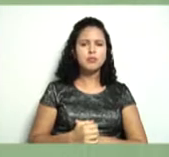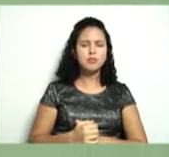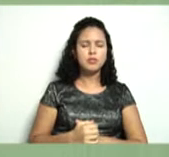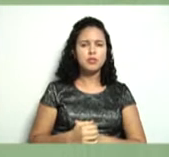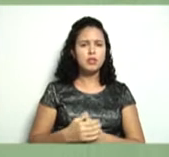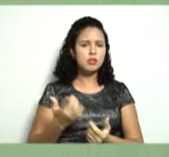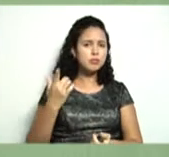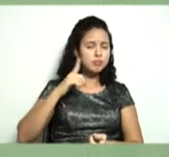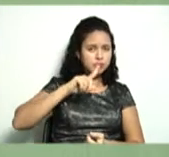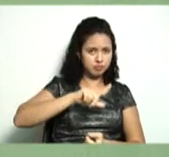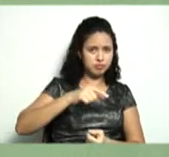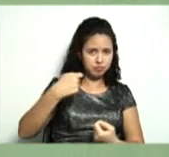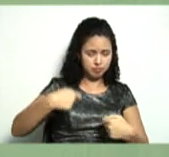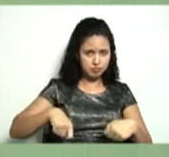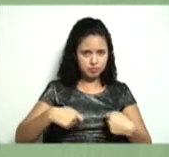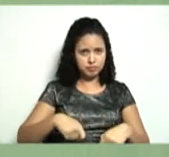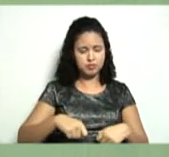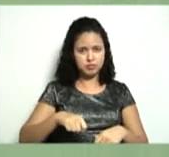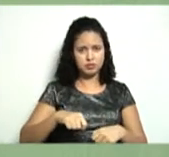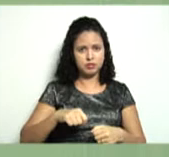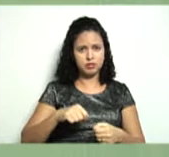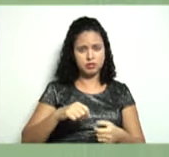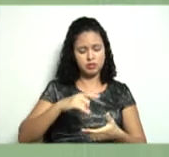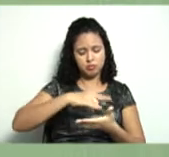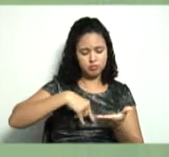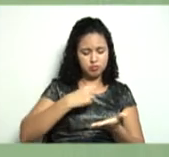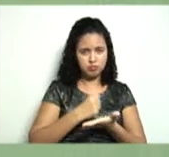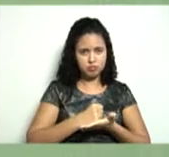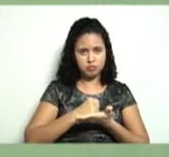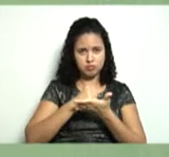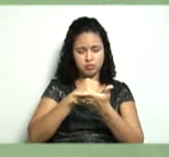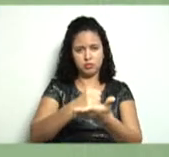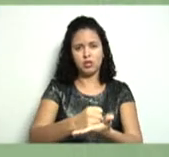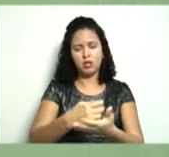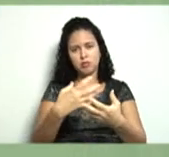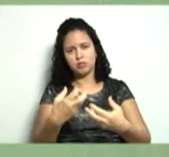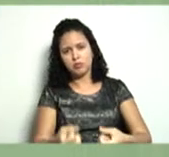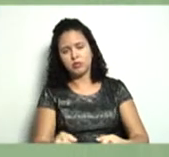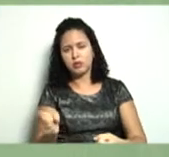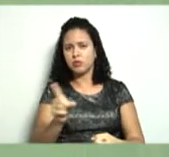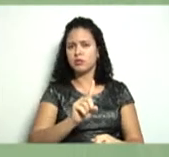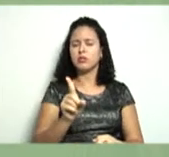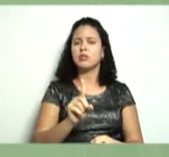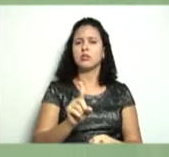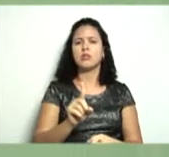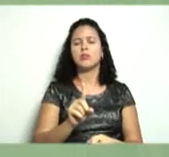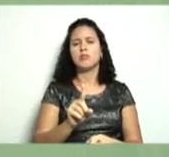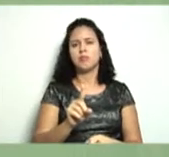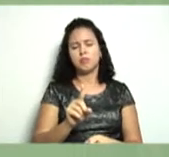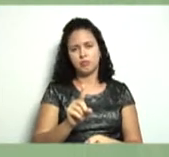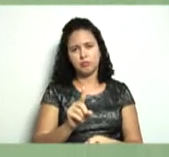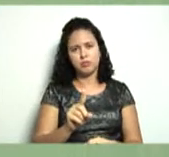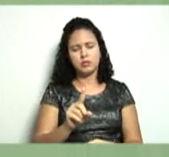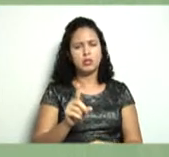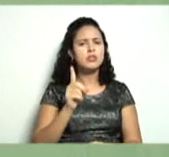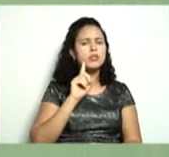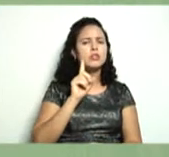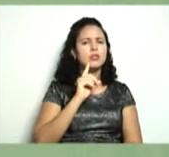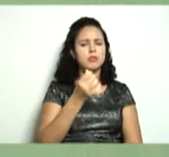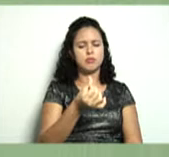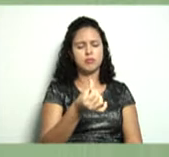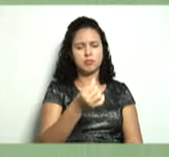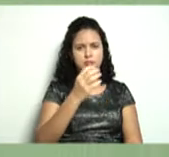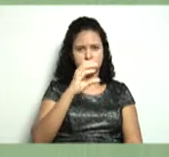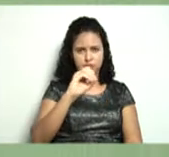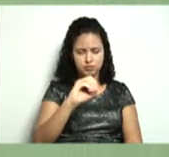Cumpridas as exigências, deverá o despacho do deferimento ou indeferimento da autorização ser exarado dentro de 60